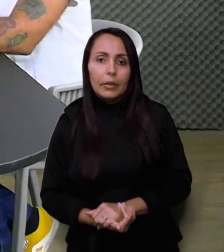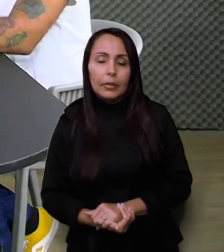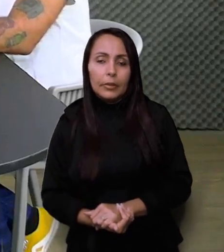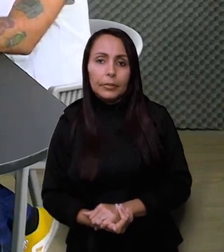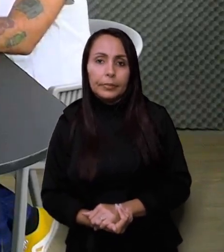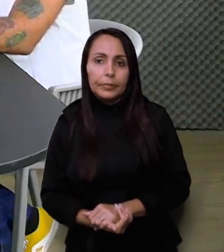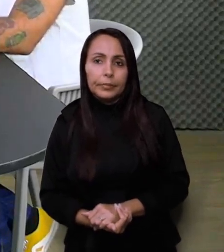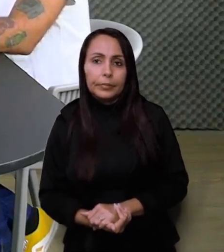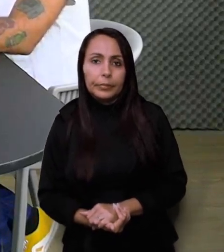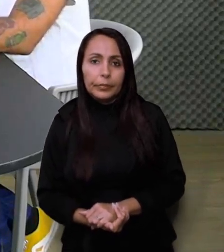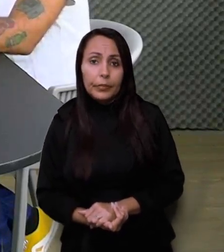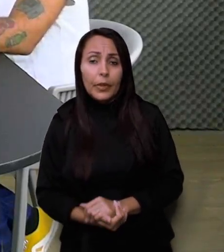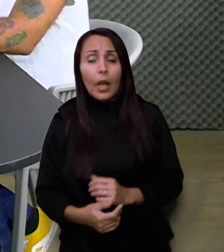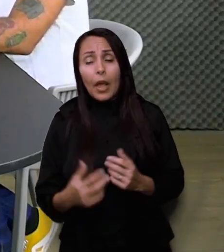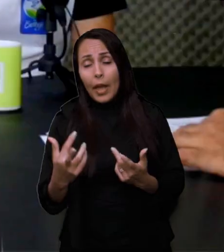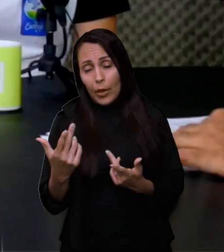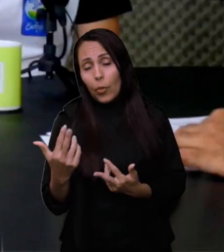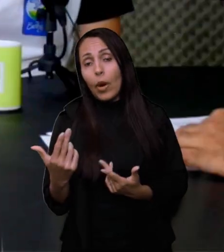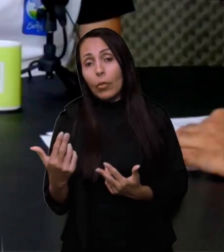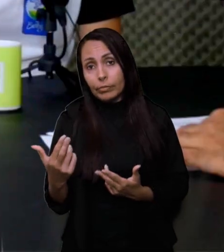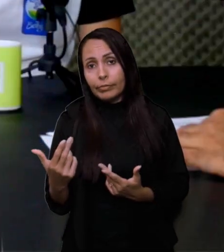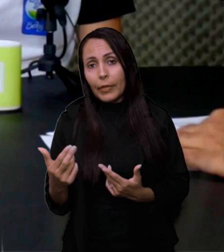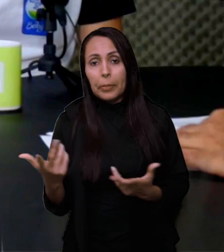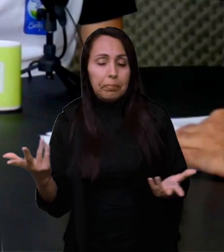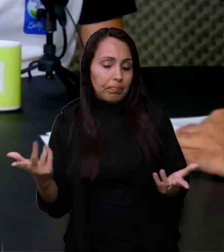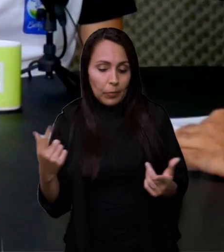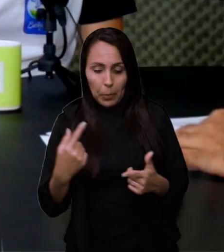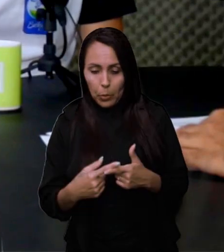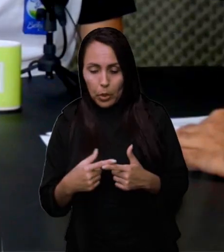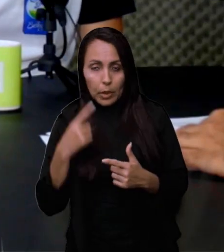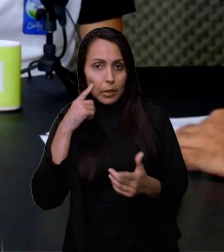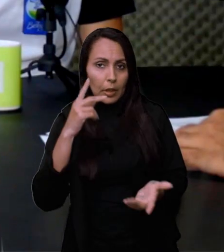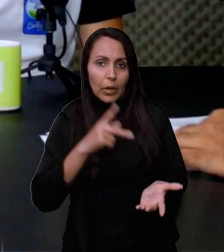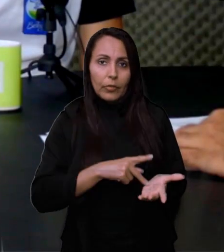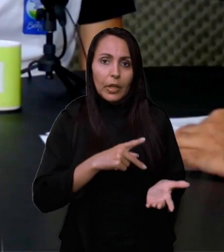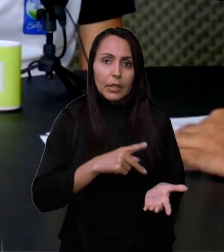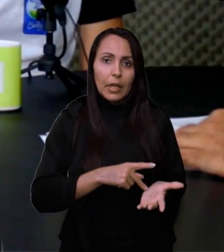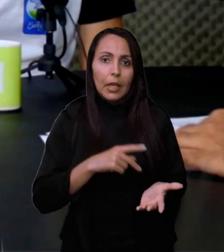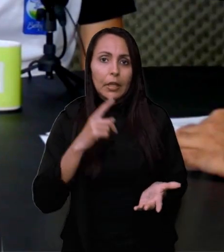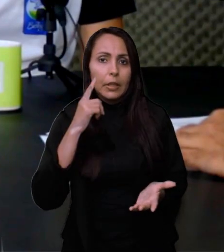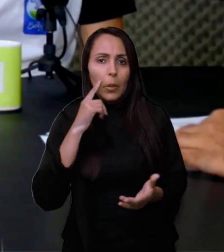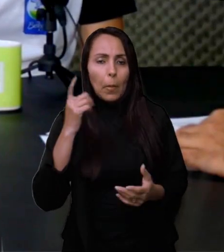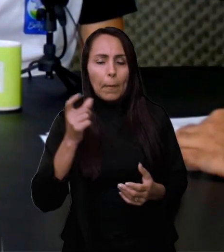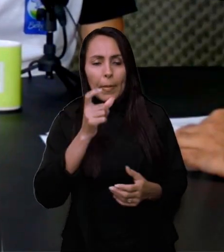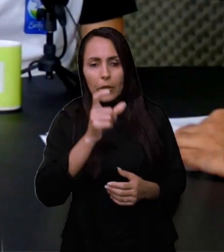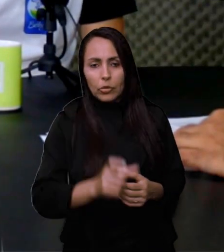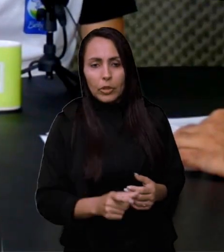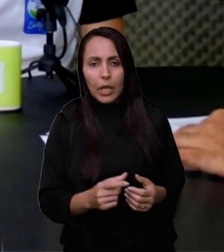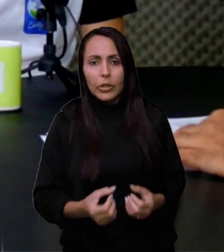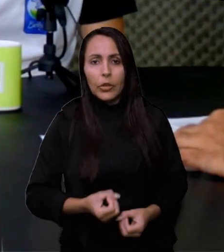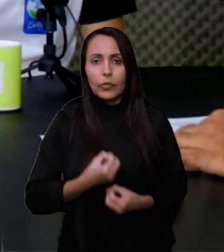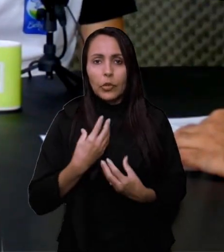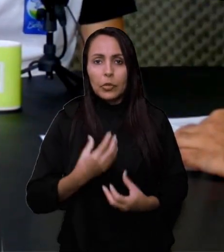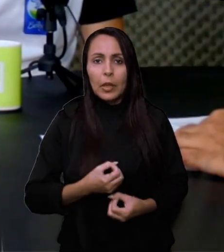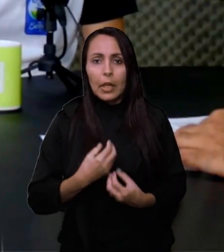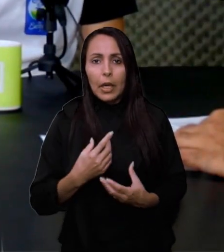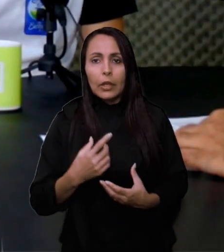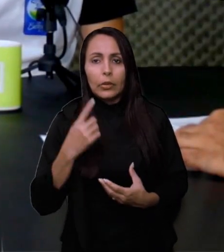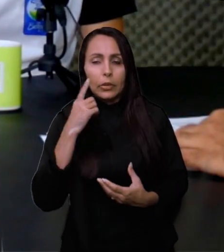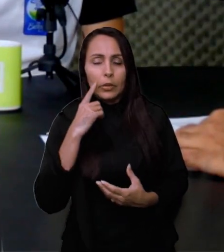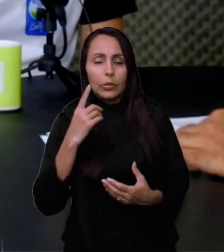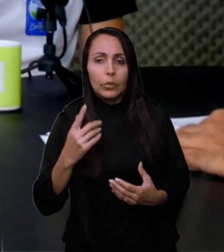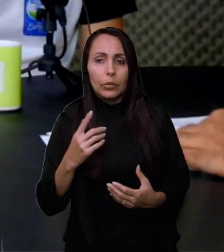aquela... Ele é semelhante. É porque, na verdade, o Sandro Plankton, o personagem, foi inspirado no Náuprio de